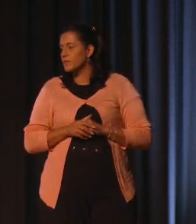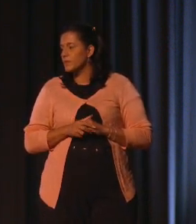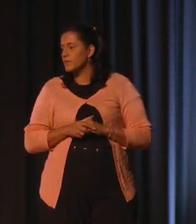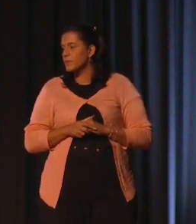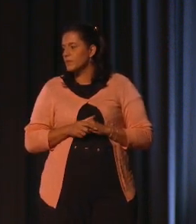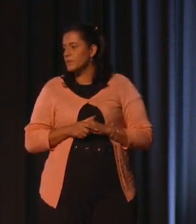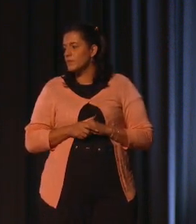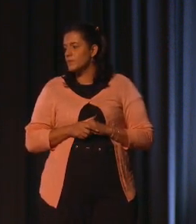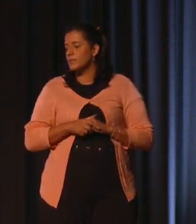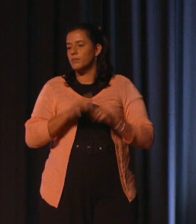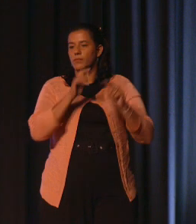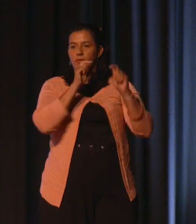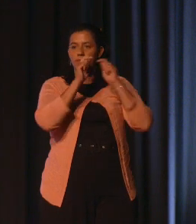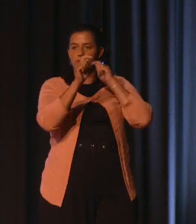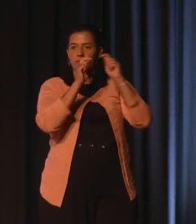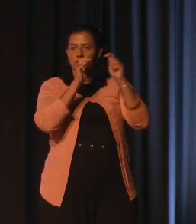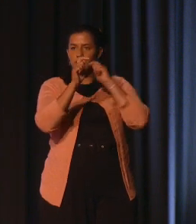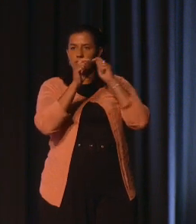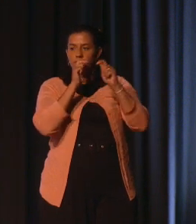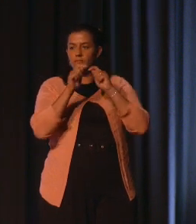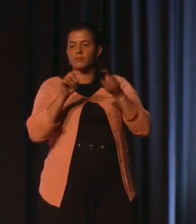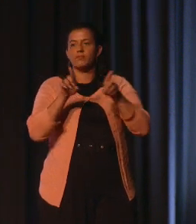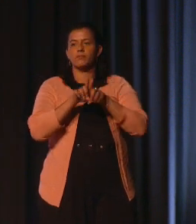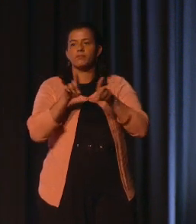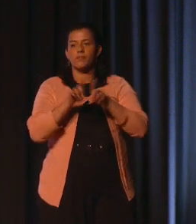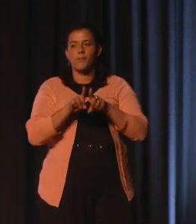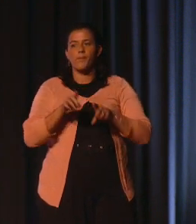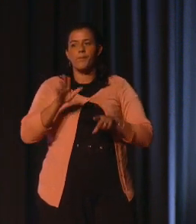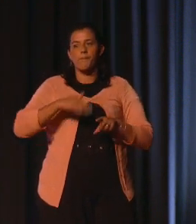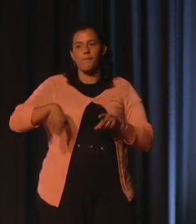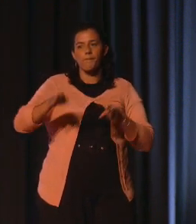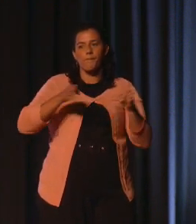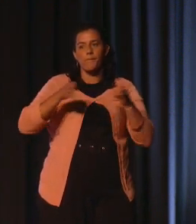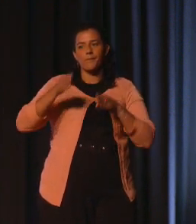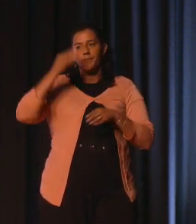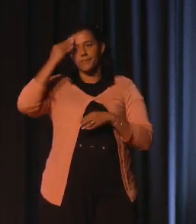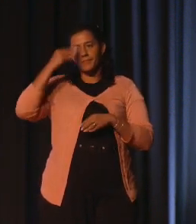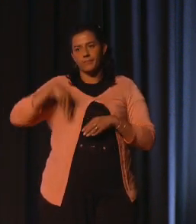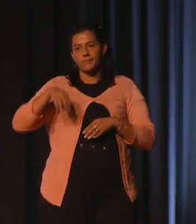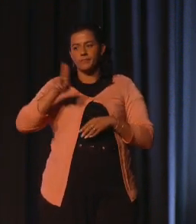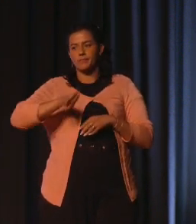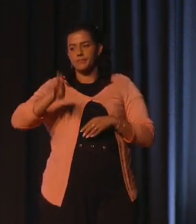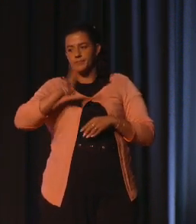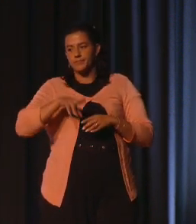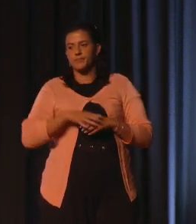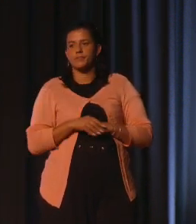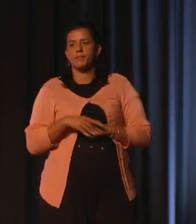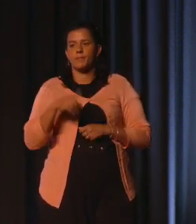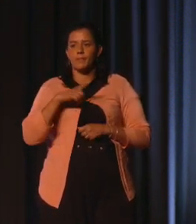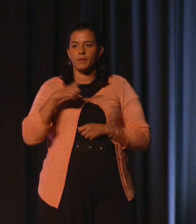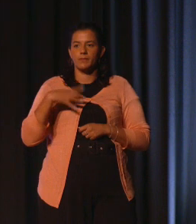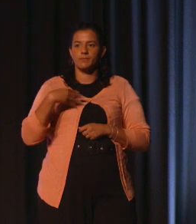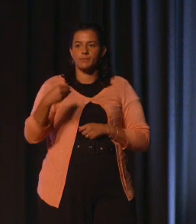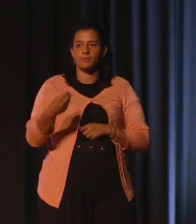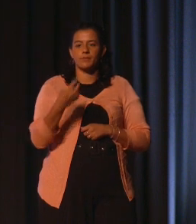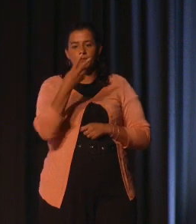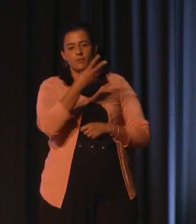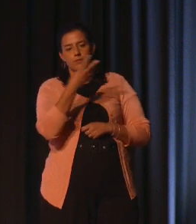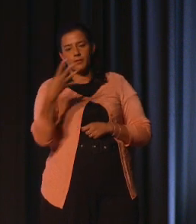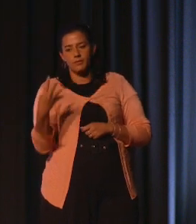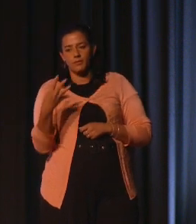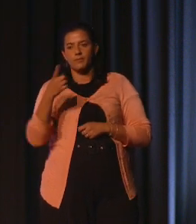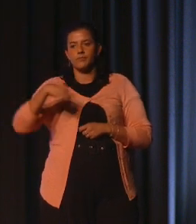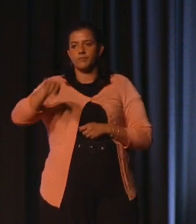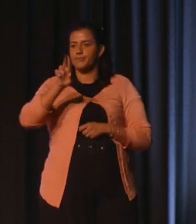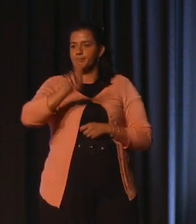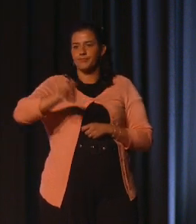E usar o fio dental. É uma fase que muita gente deixa de usar o fio dental. Eu tenho uma filha que tem 34 anos